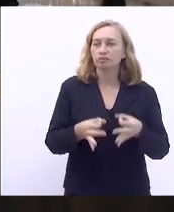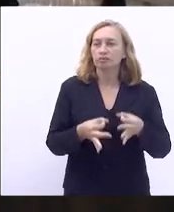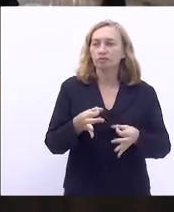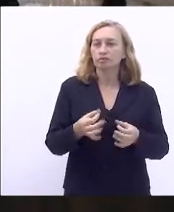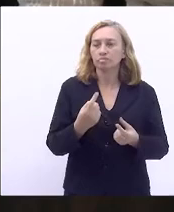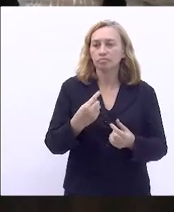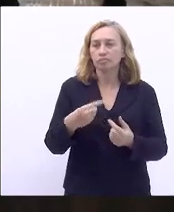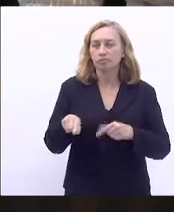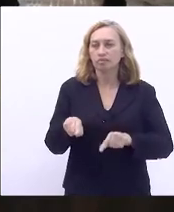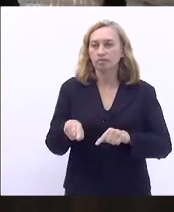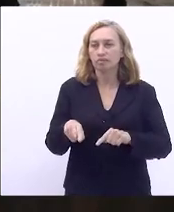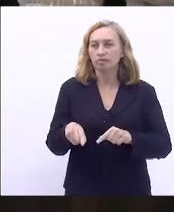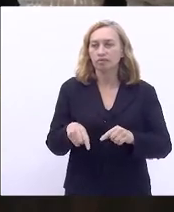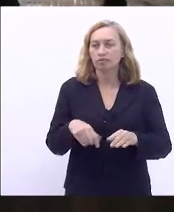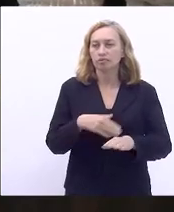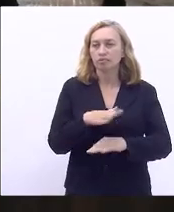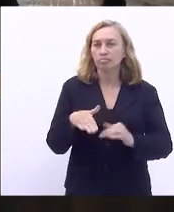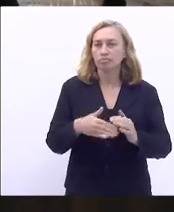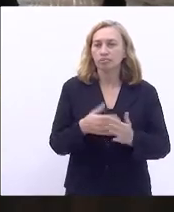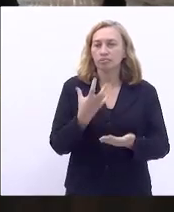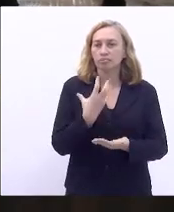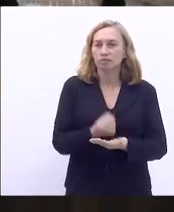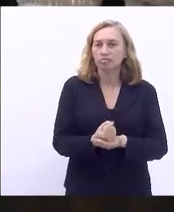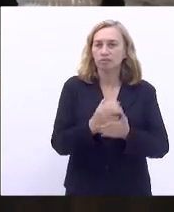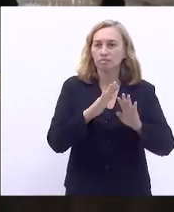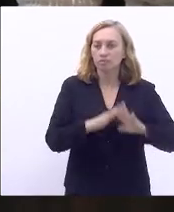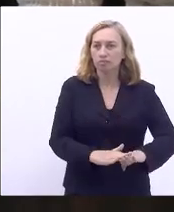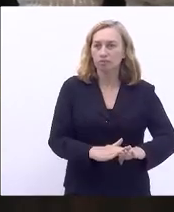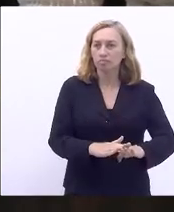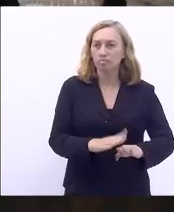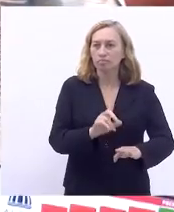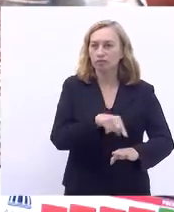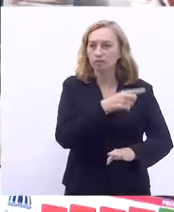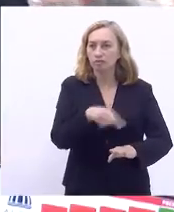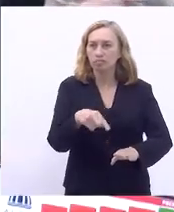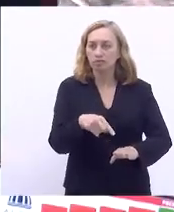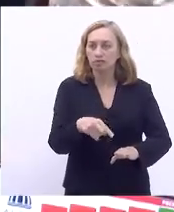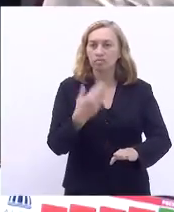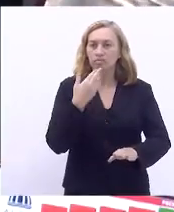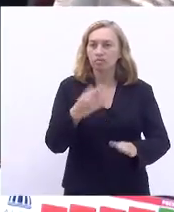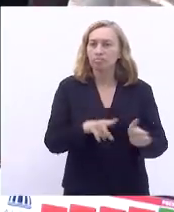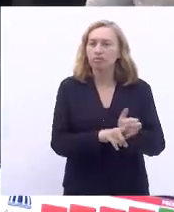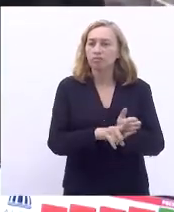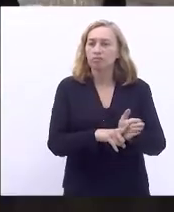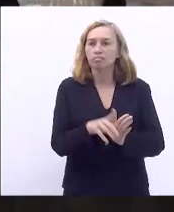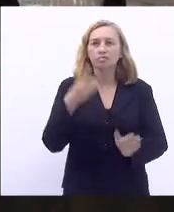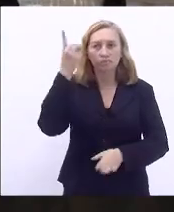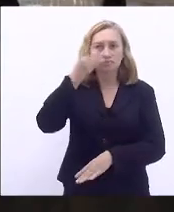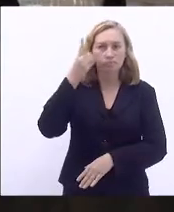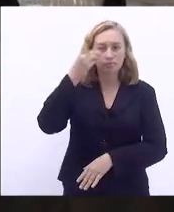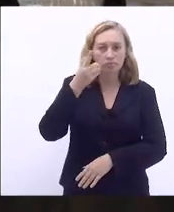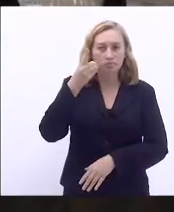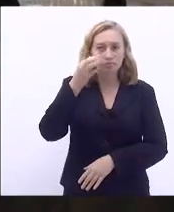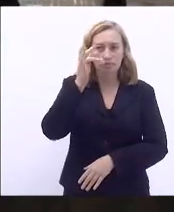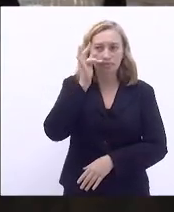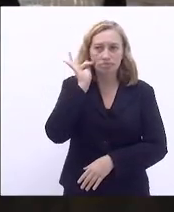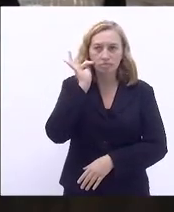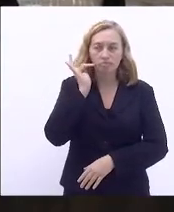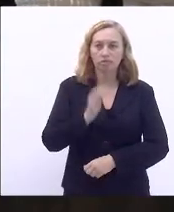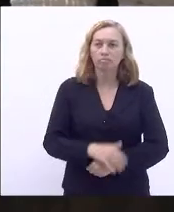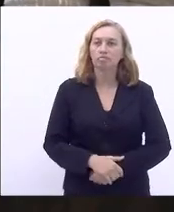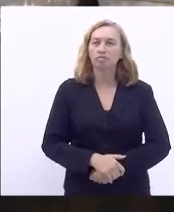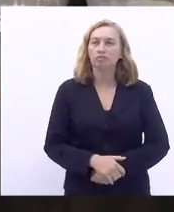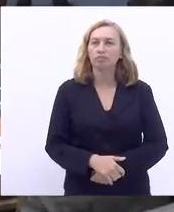contrários. Senhores que aprovam, permaneçam como estão, rejeitados. Verificação. Verificação pelo deputado Flávio Serafim.